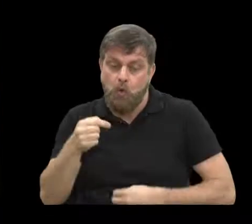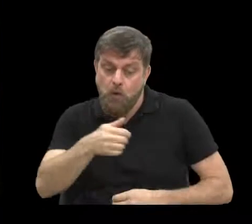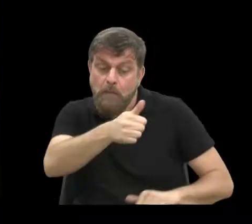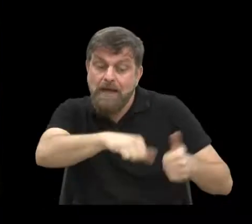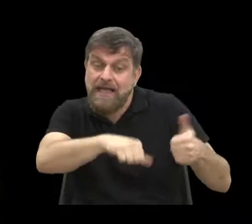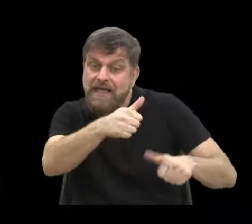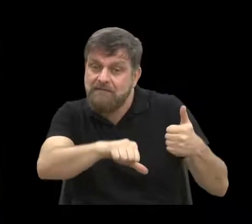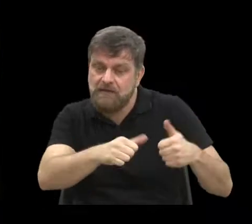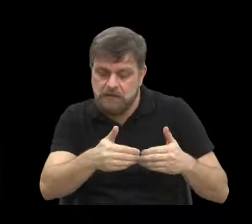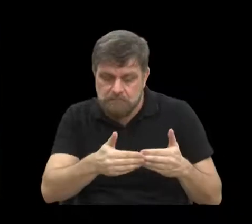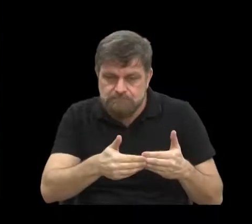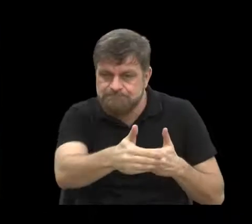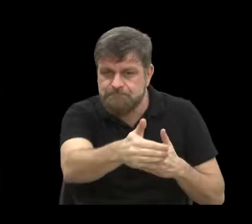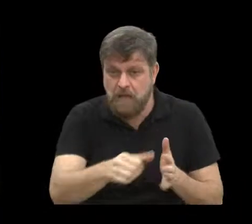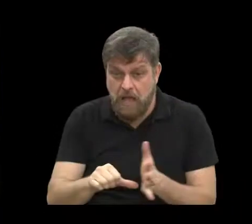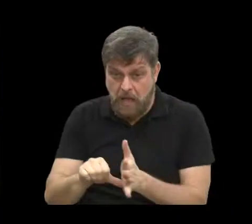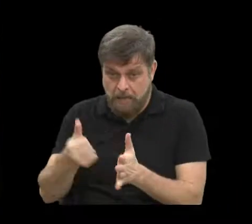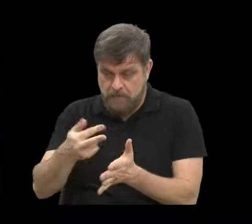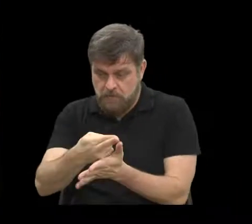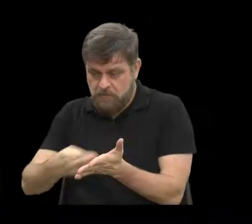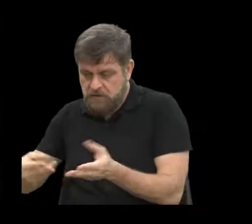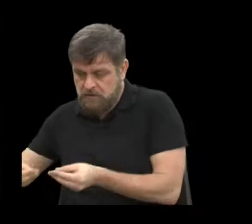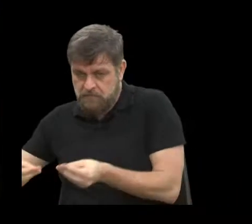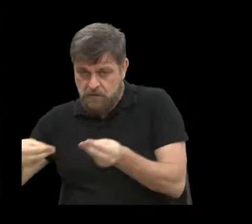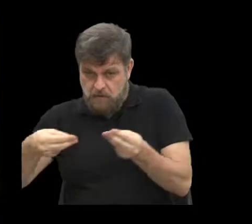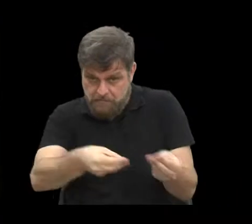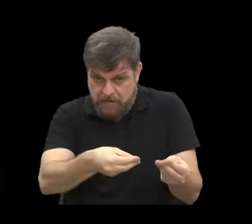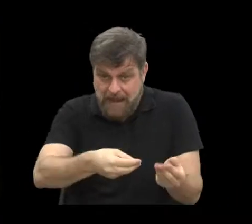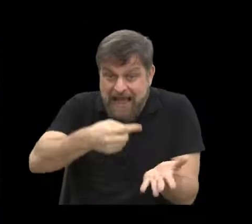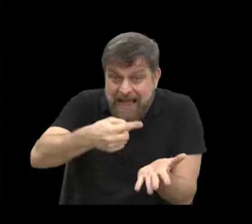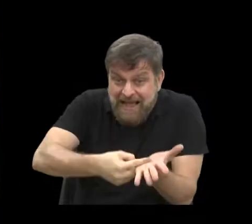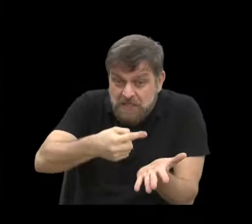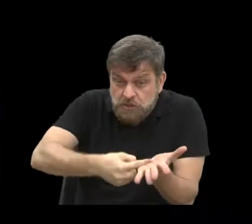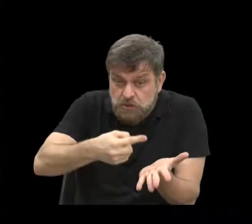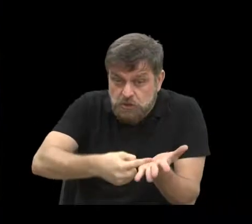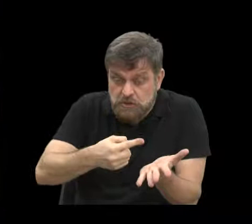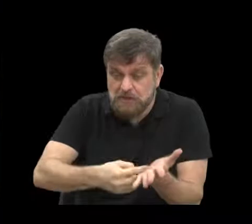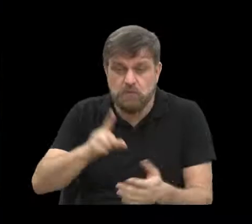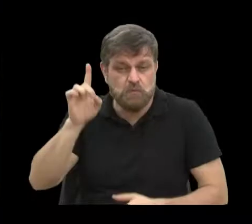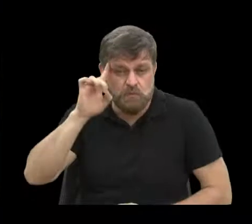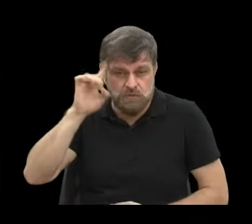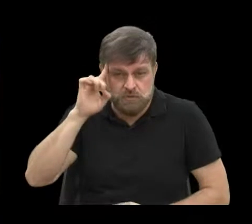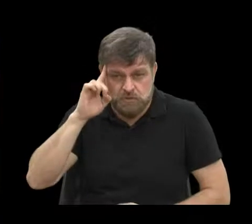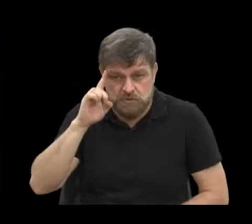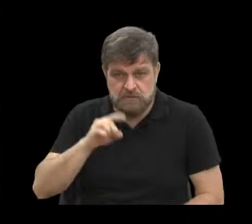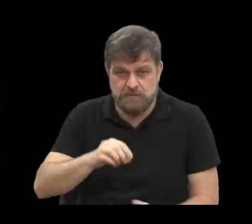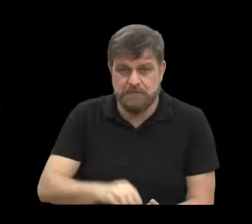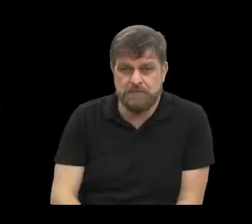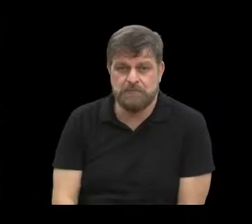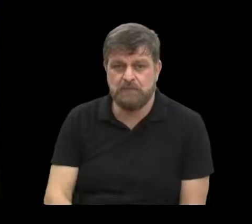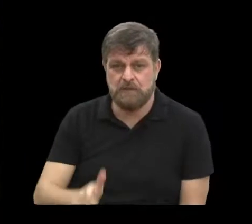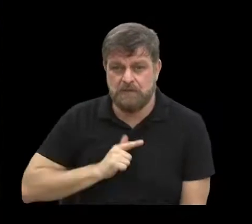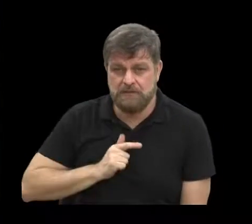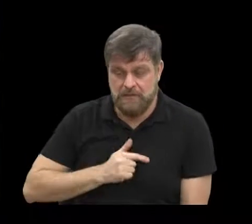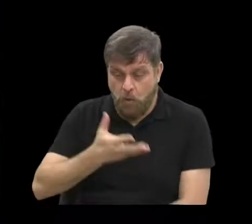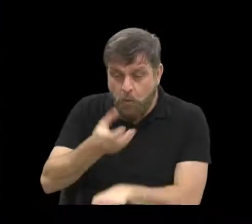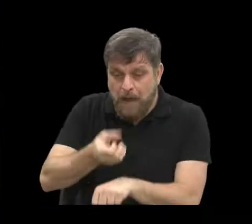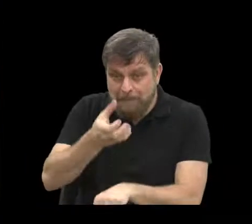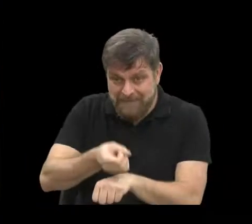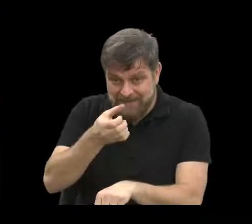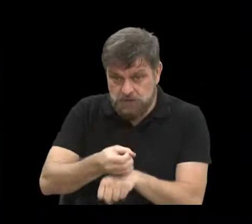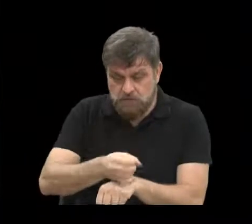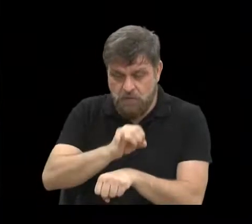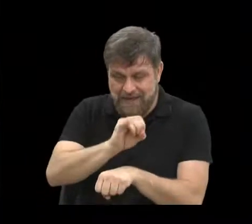benefício. Primeiro, o requerimento ele é agendado, pode ser agendado pelo Meu INSS, que é um aplicativo, no final eu